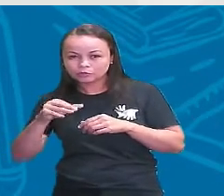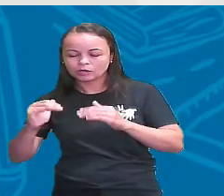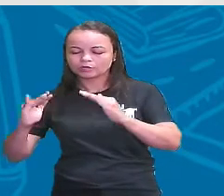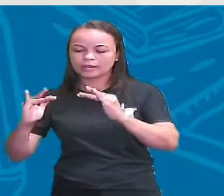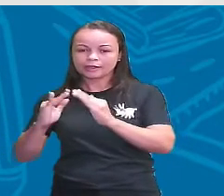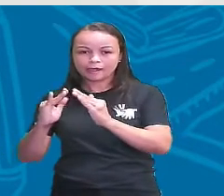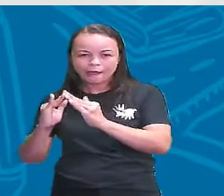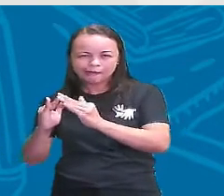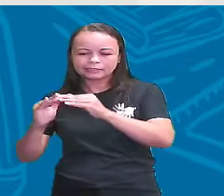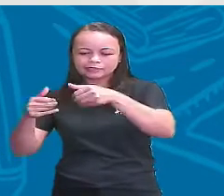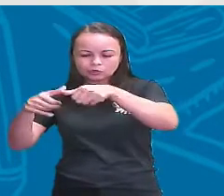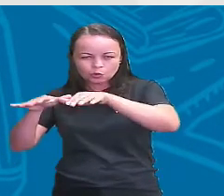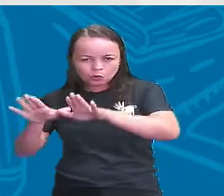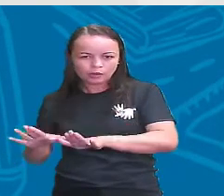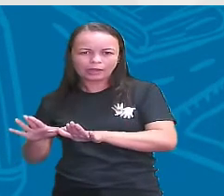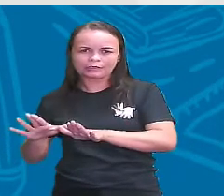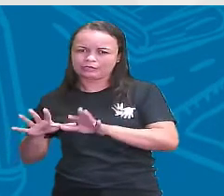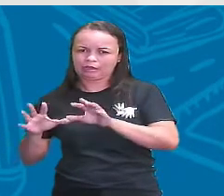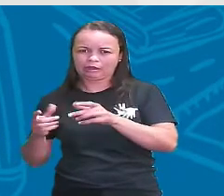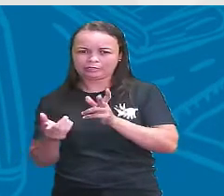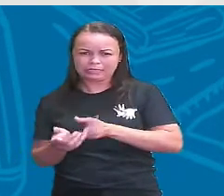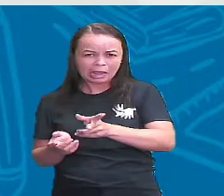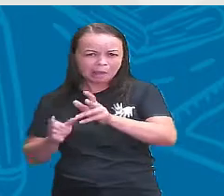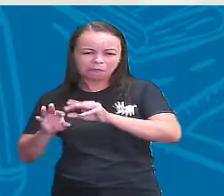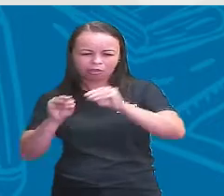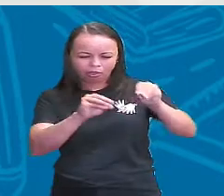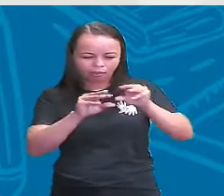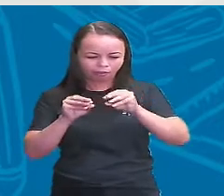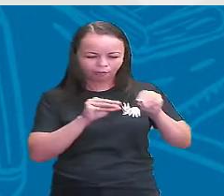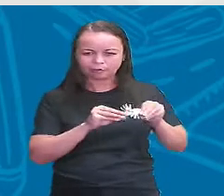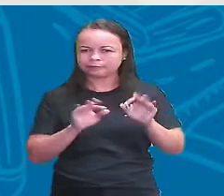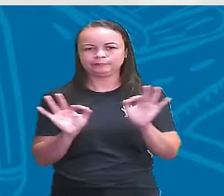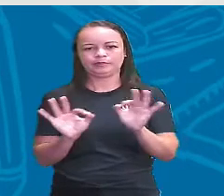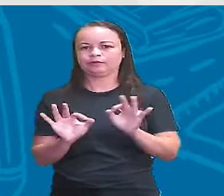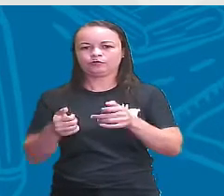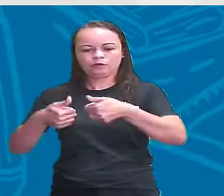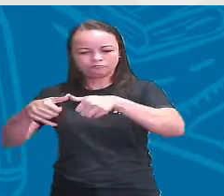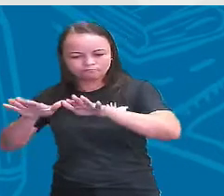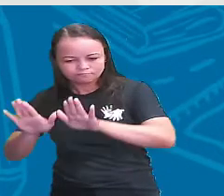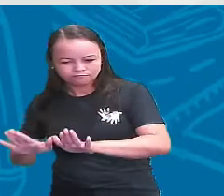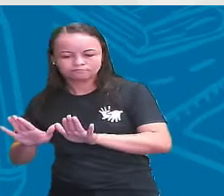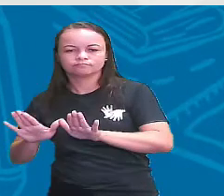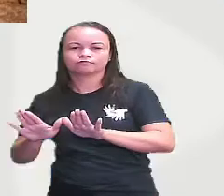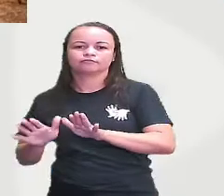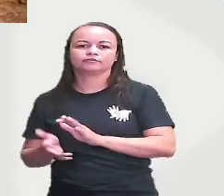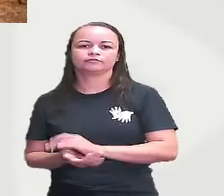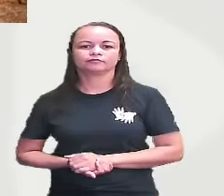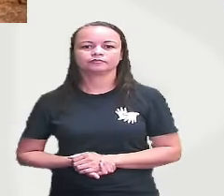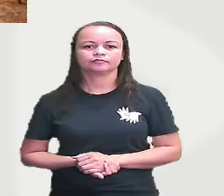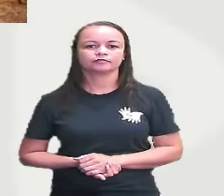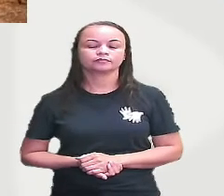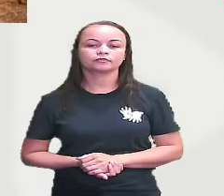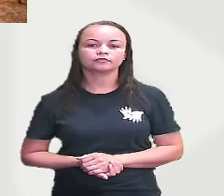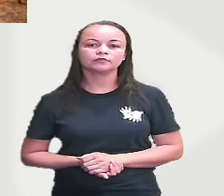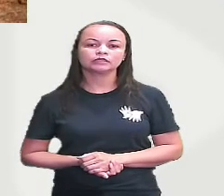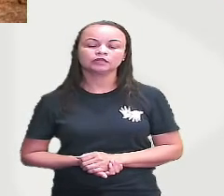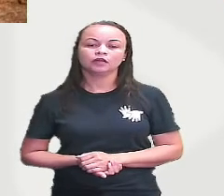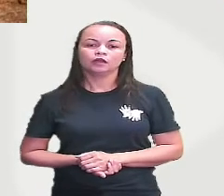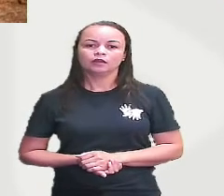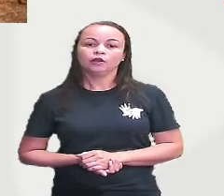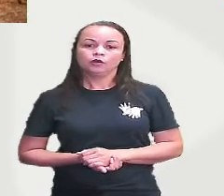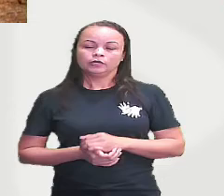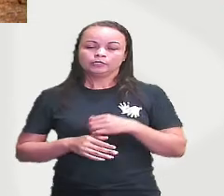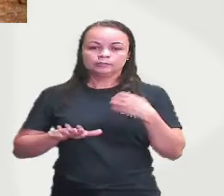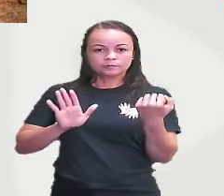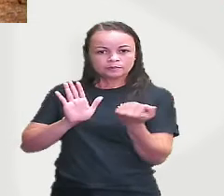sem estar o tempo todo de um lado para o outro, tá bom? Um outro marco, né, um grande